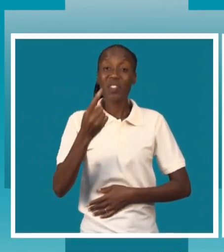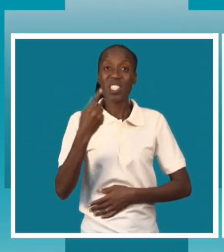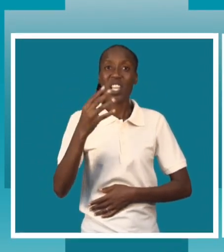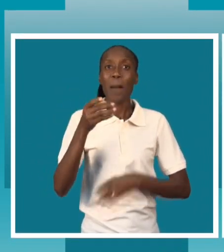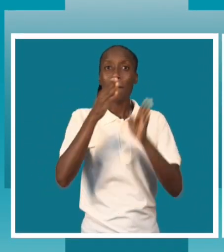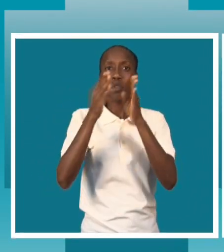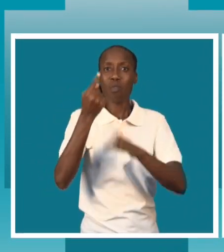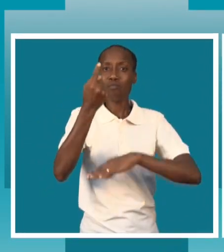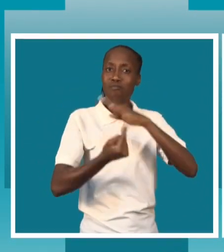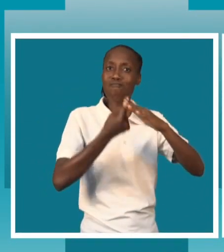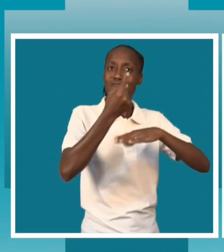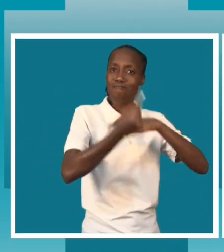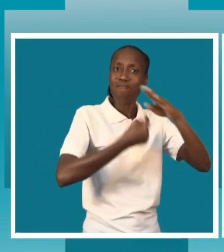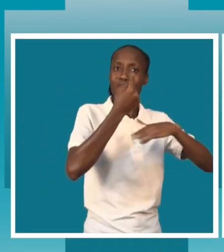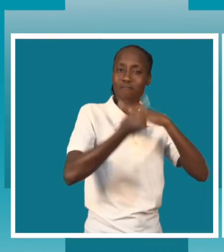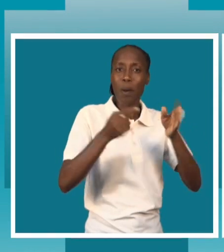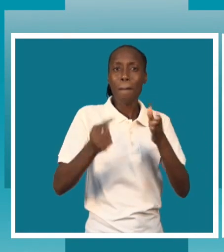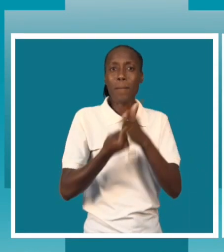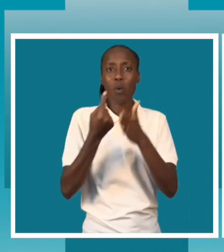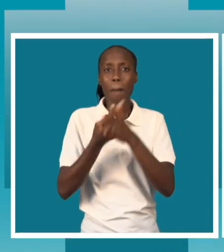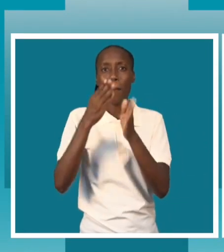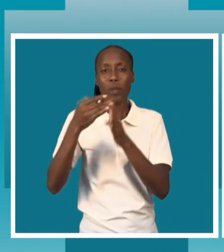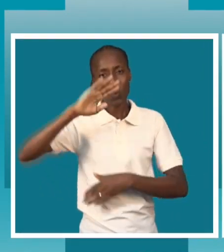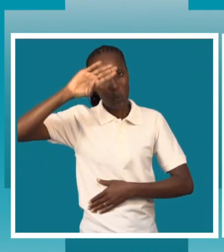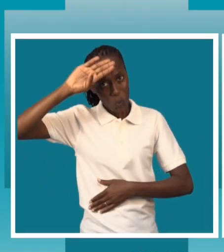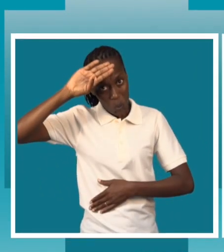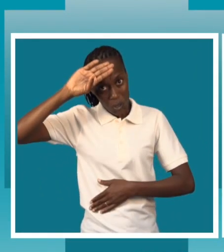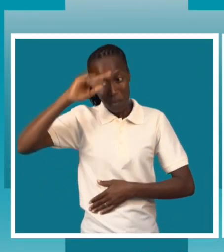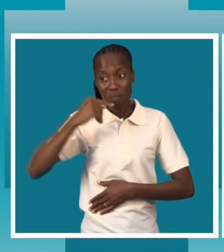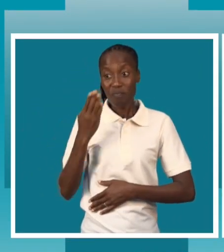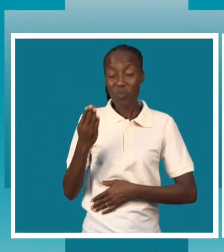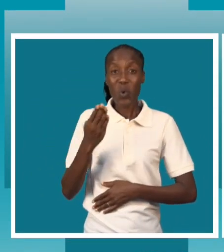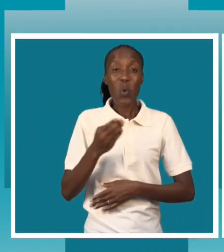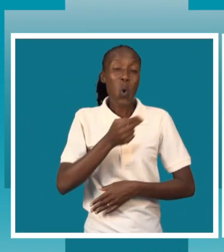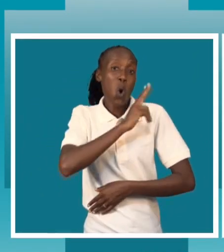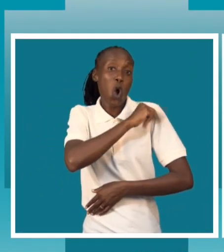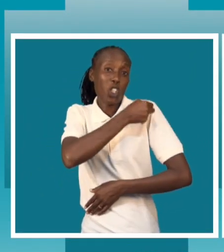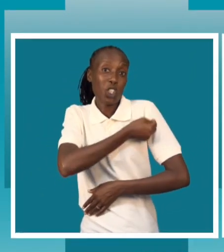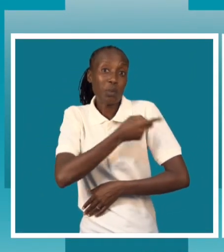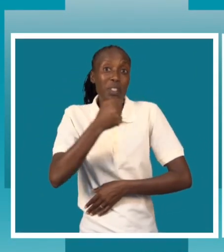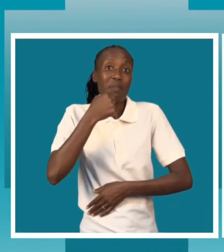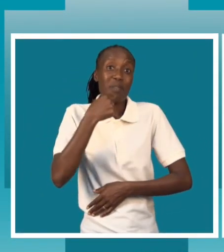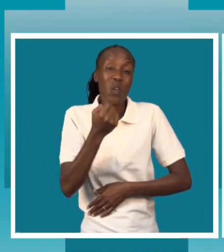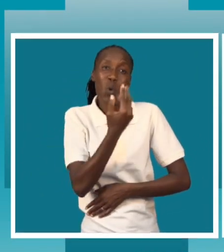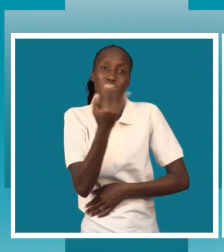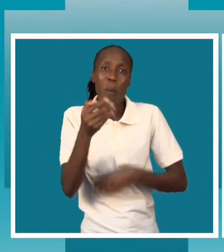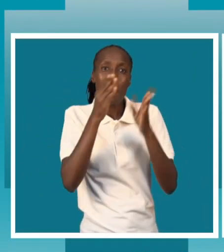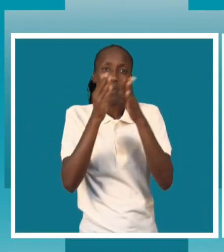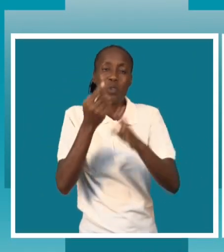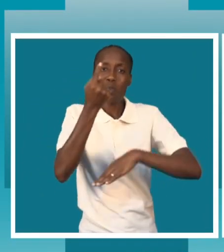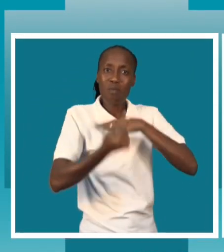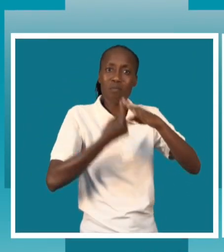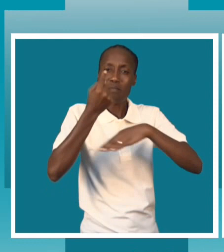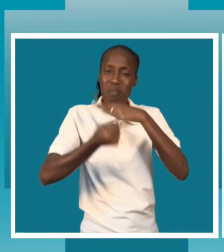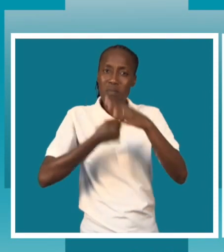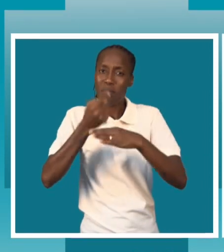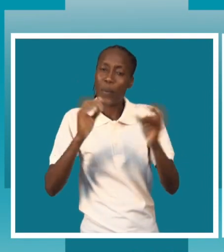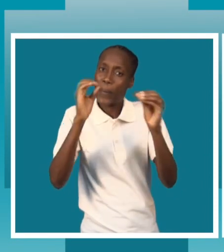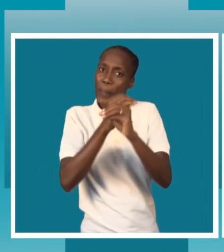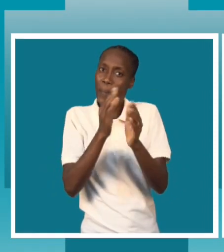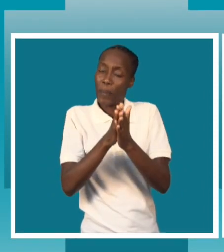pacientes com algumas dessas doenças e transtornos. Não há nenhum hospital que pode dar números de quantos pacientes já